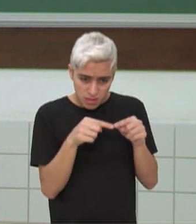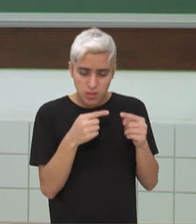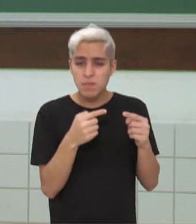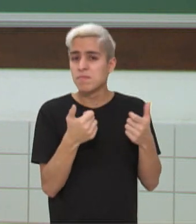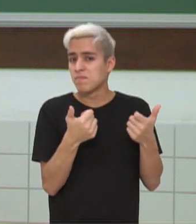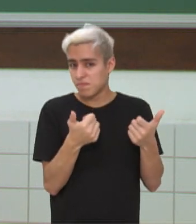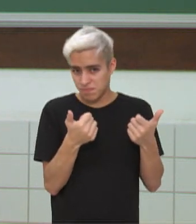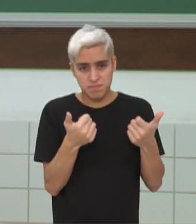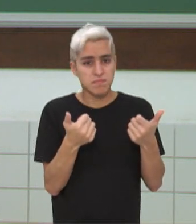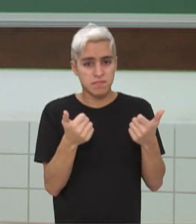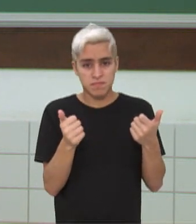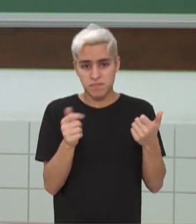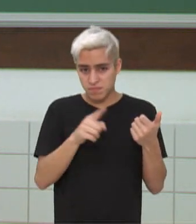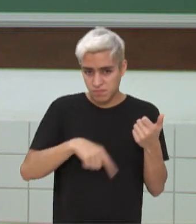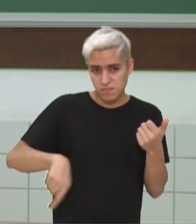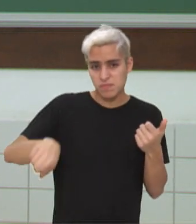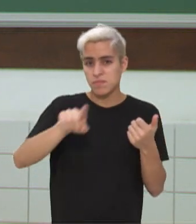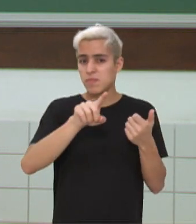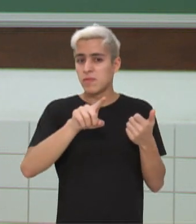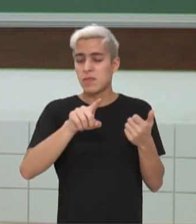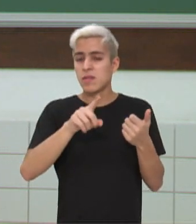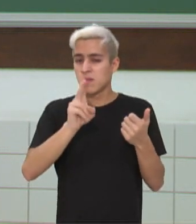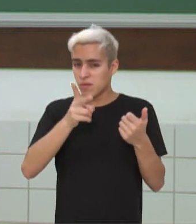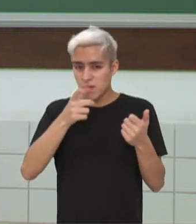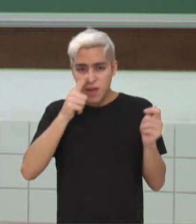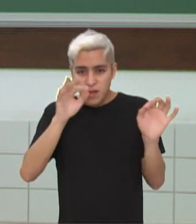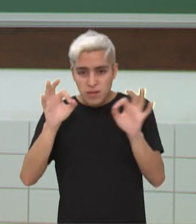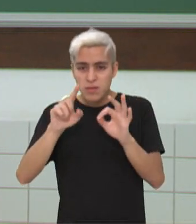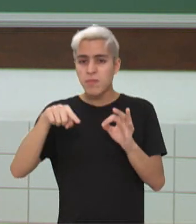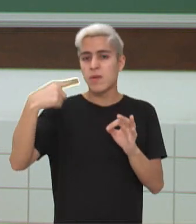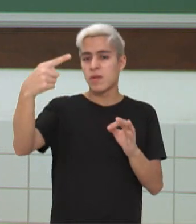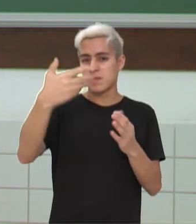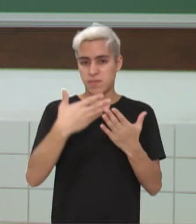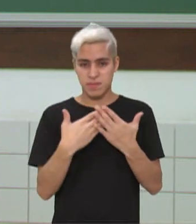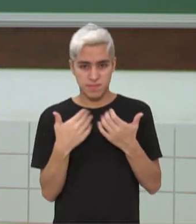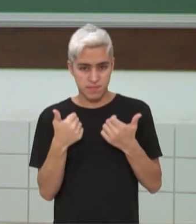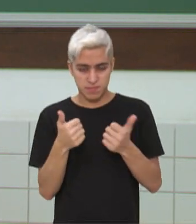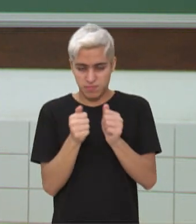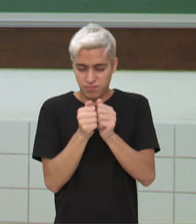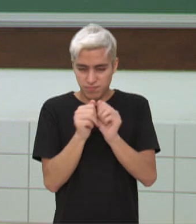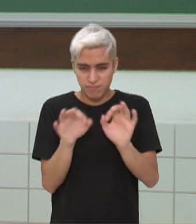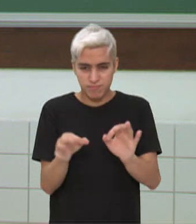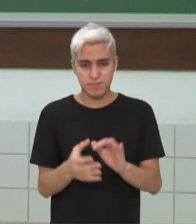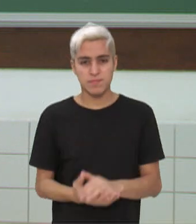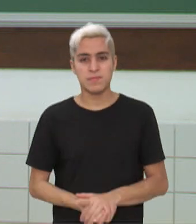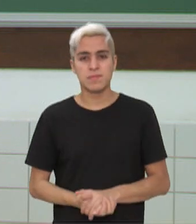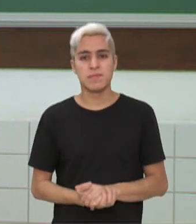Classroom, e não deixe de assistir às próximas aulas. Estamos juntos.